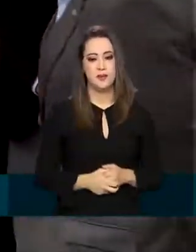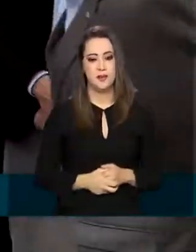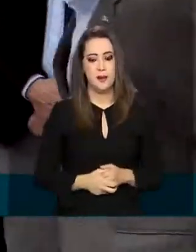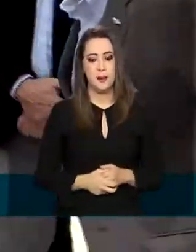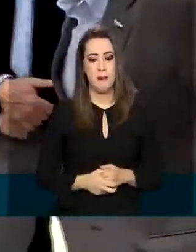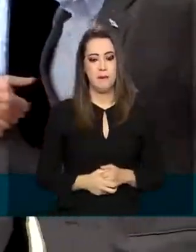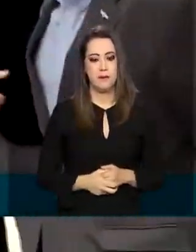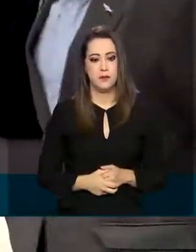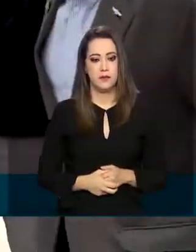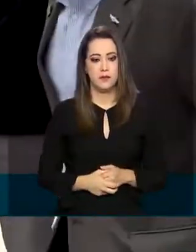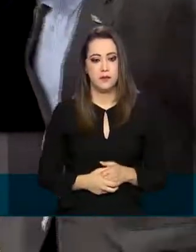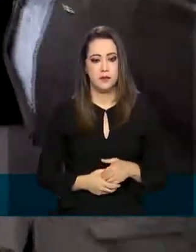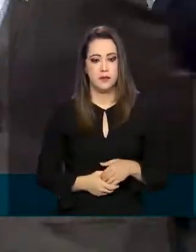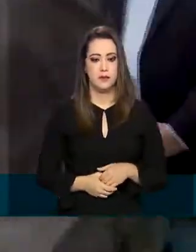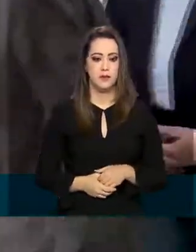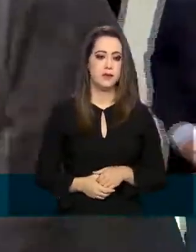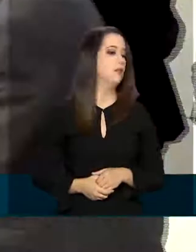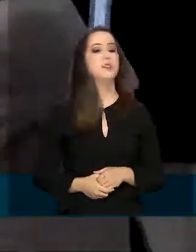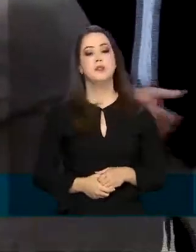General Heleno, uma foto aí pra gente.